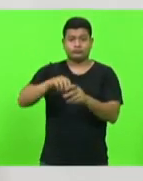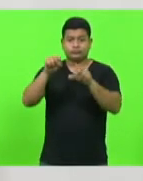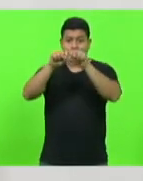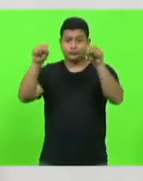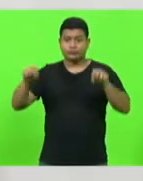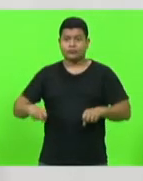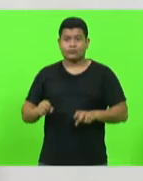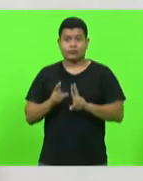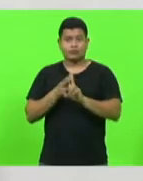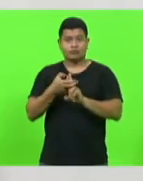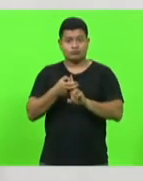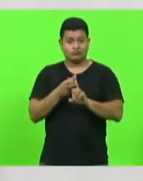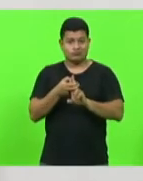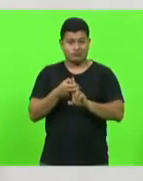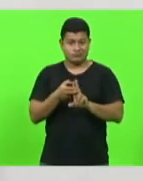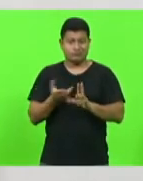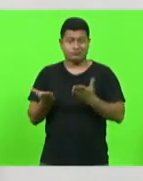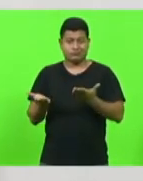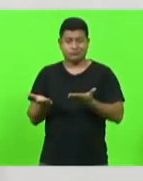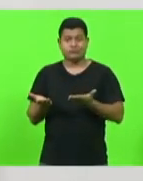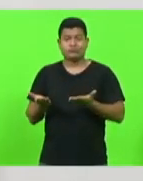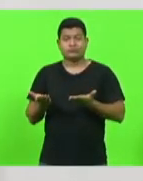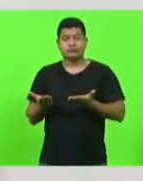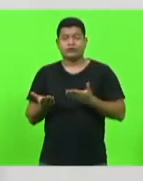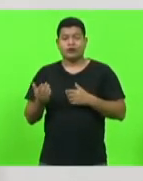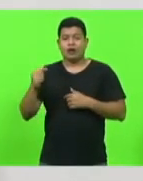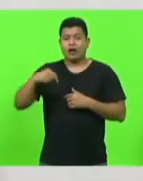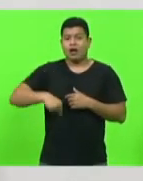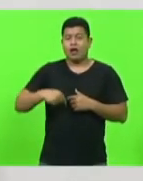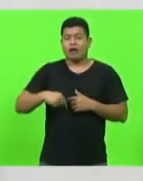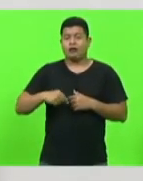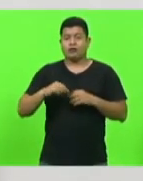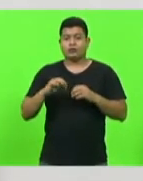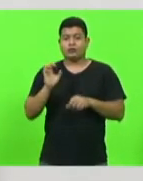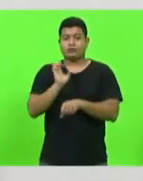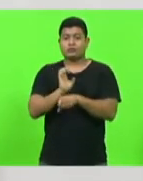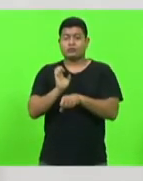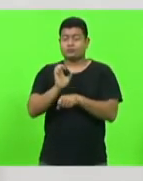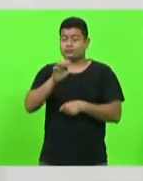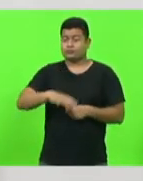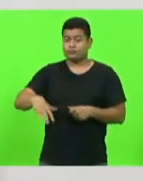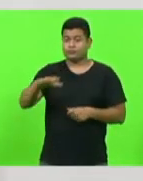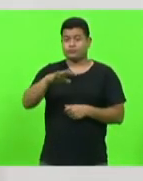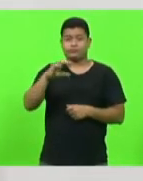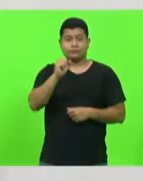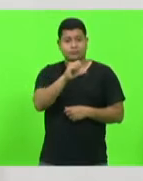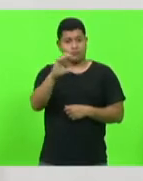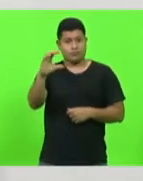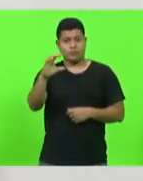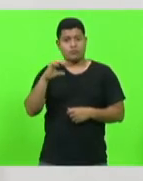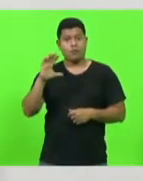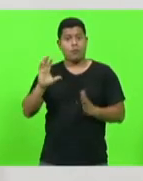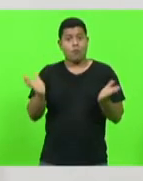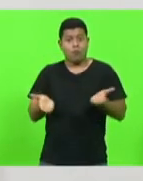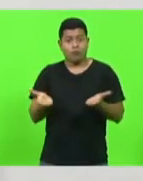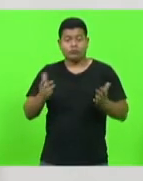Único de Saúde a nível de Santa Catarina. Hoje, nós temos 29 práticas